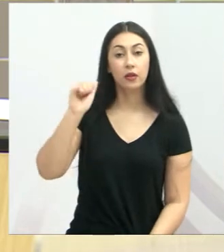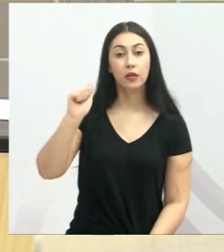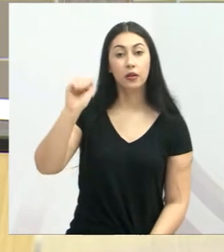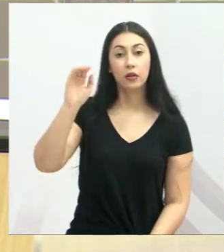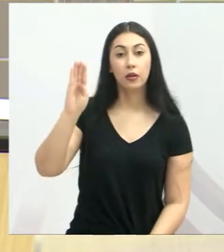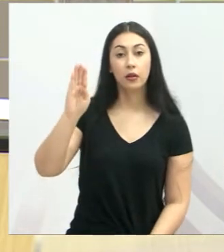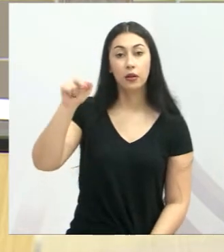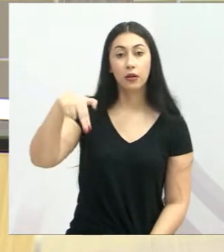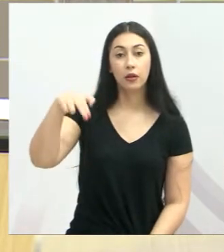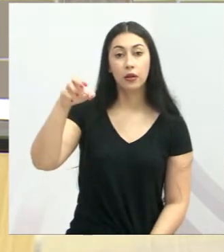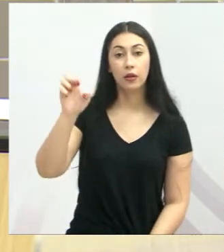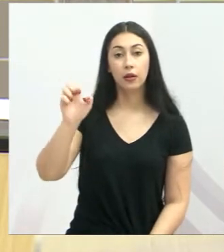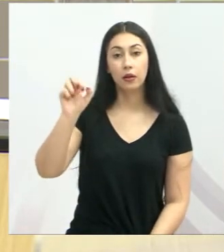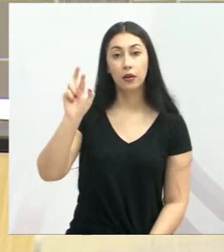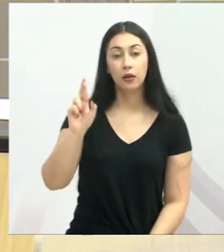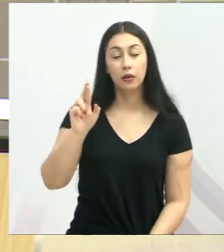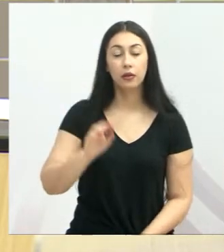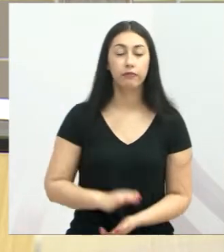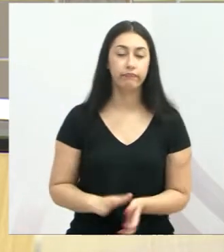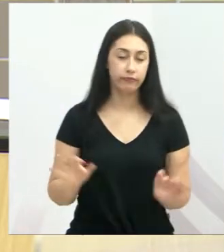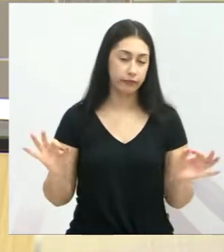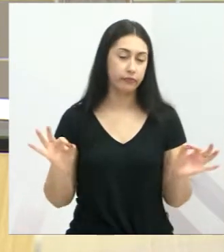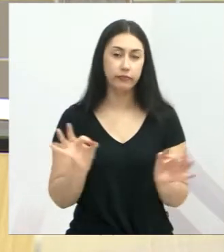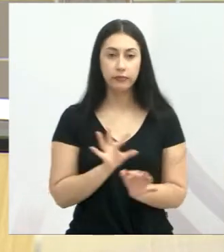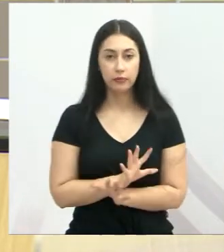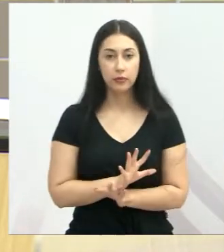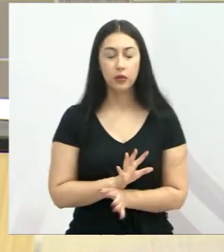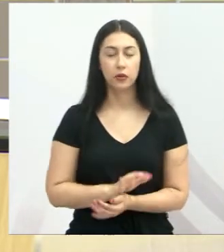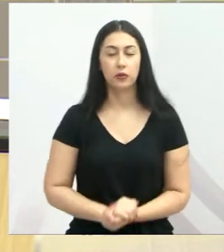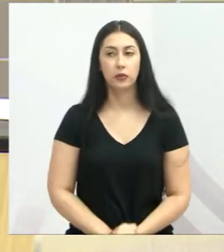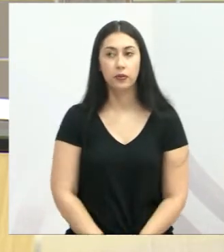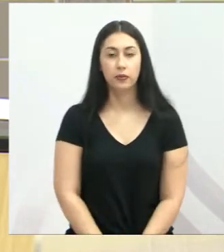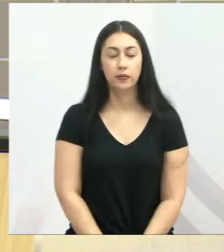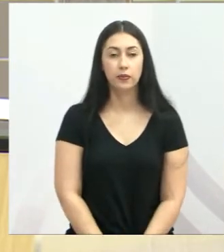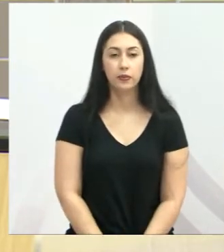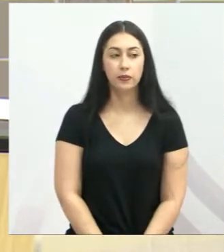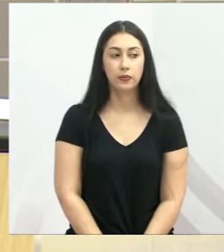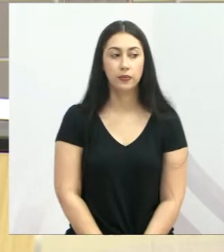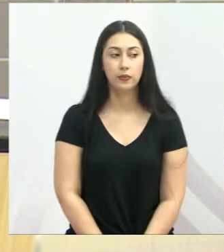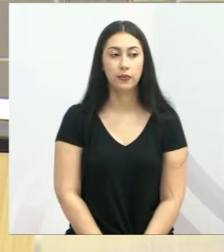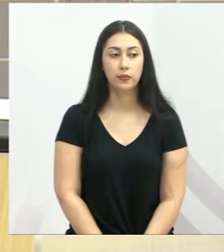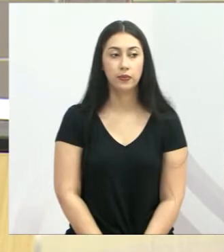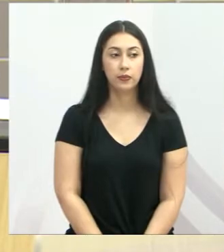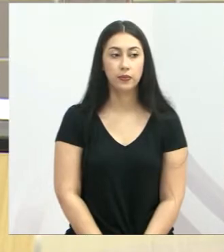Abner de Madureira. Não temos mais